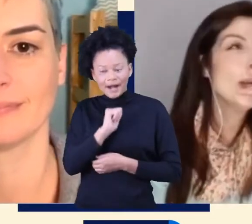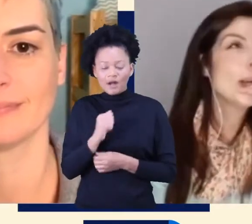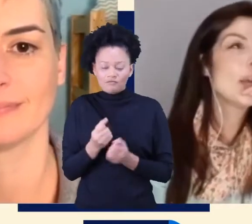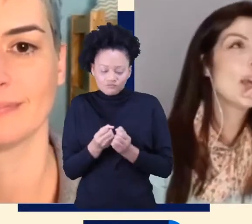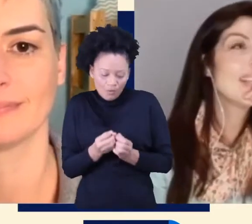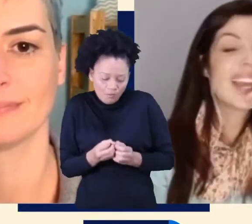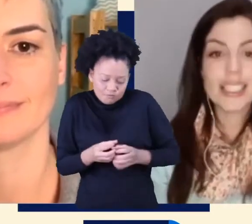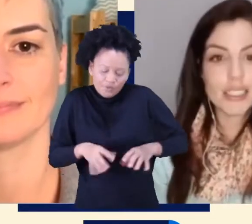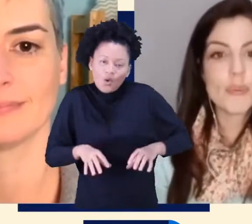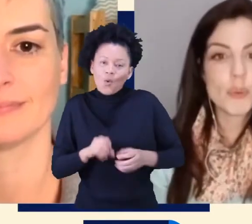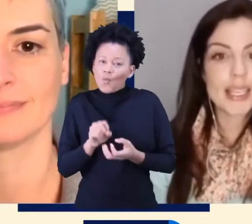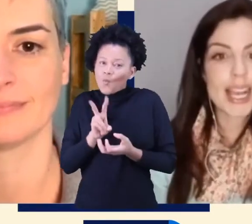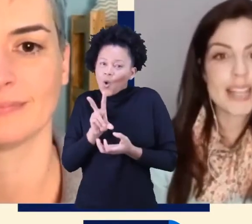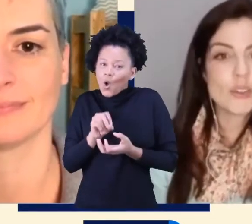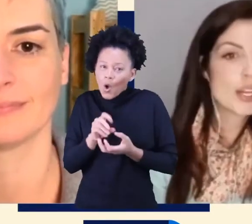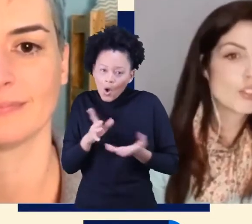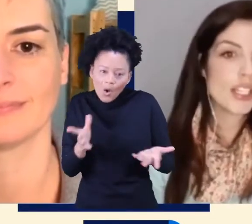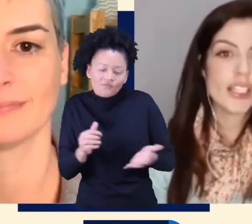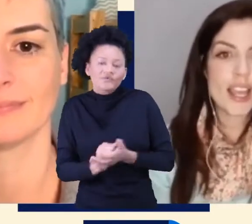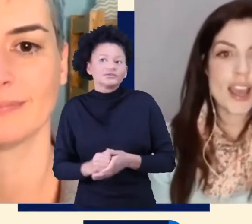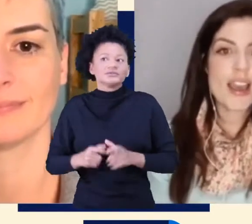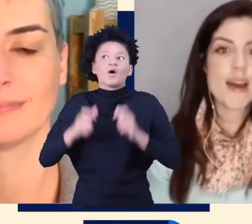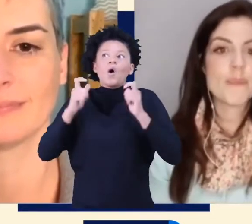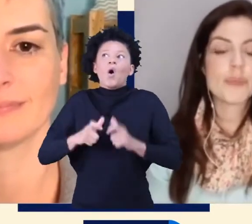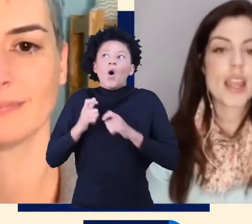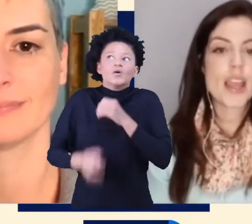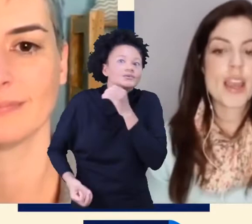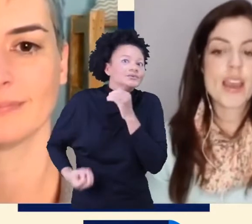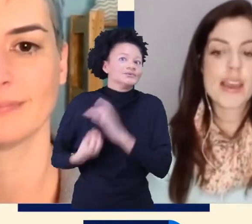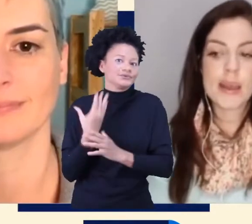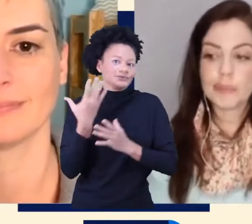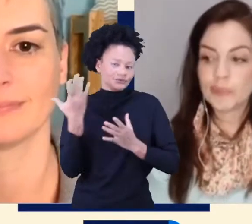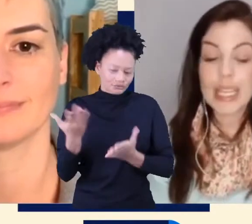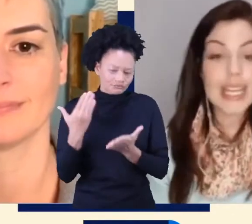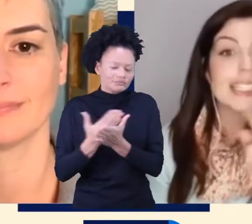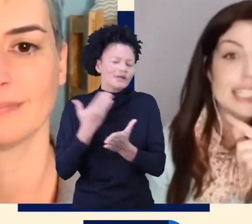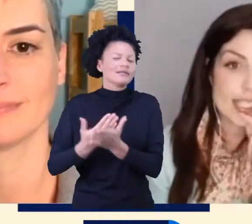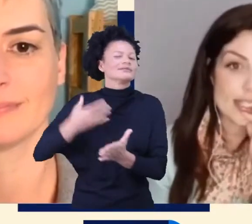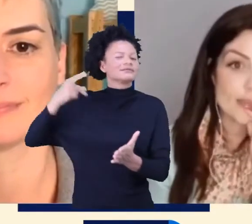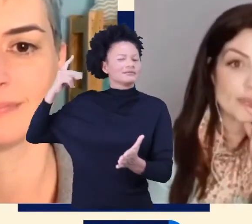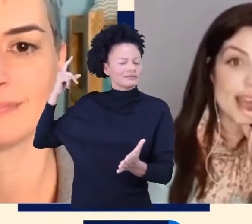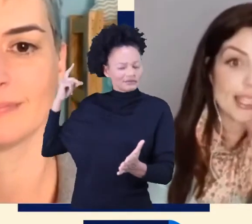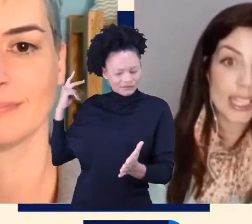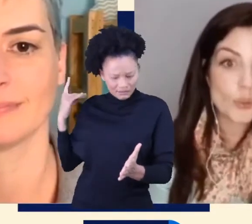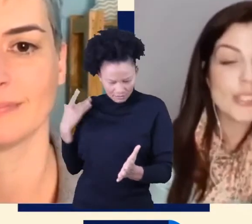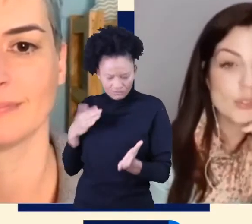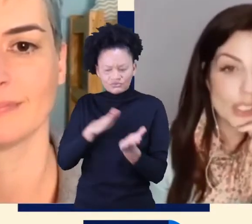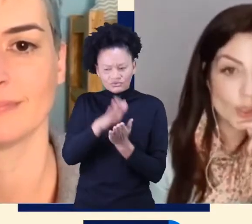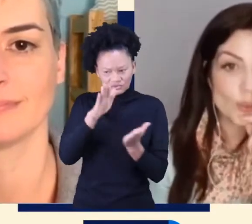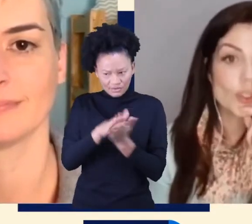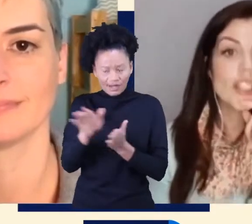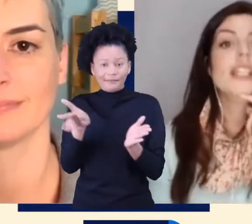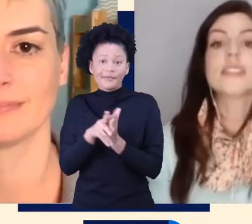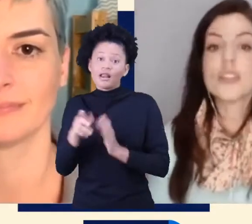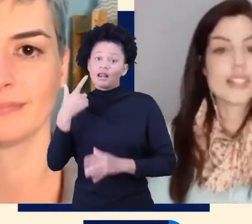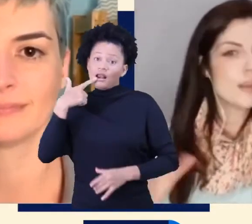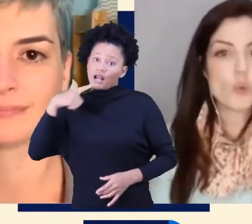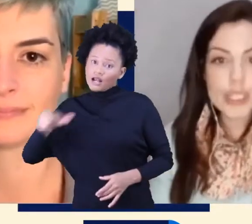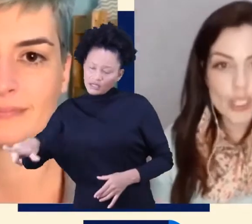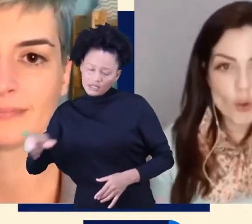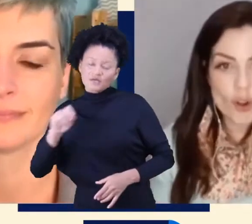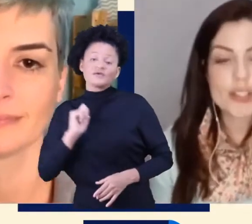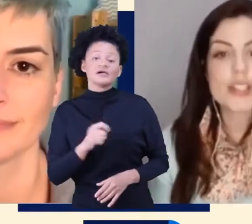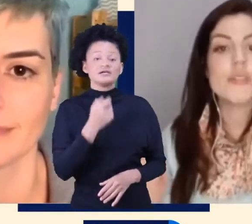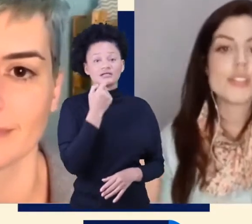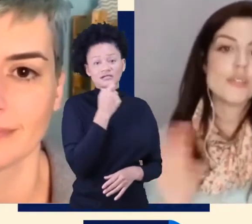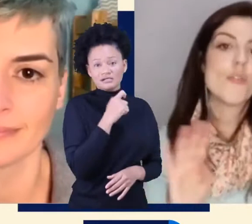antigo, que ainda é publicado. Eu acho que ele é em inglês, tá? É lá do Reino Unido. Então, assim, tem